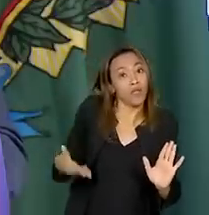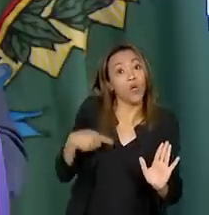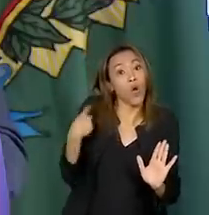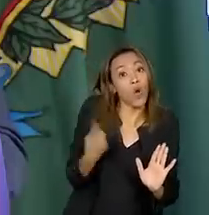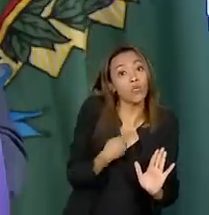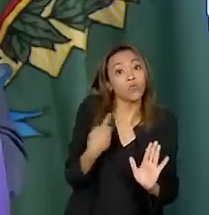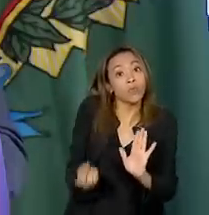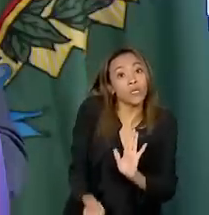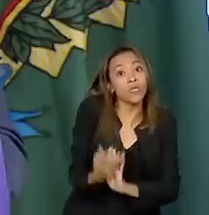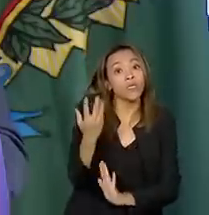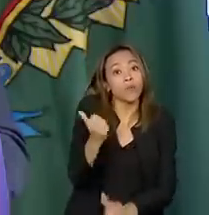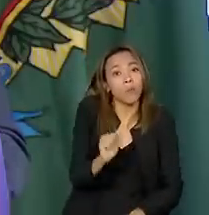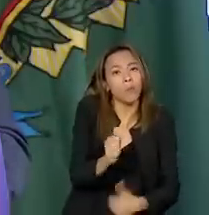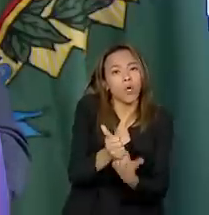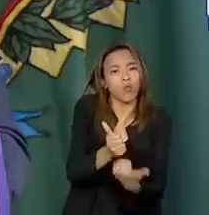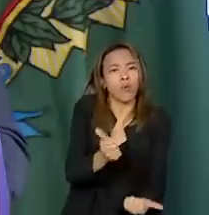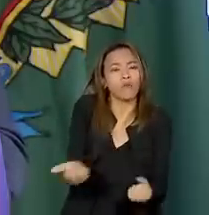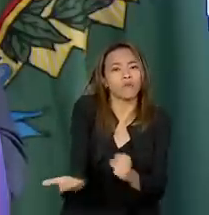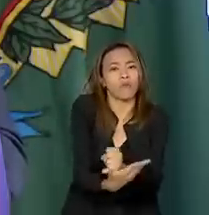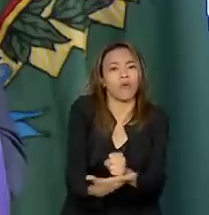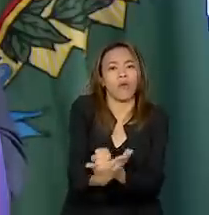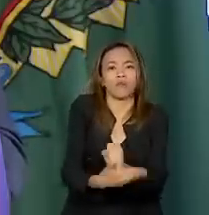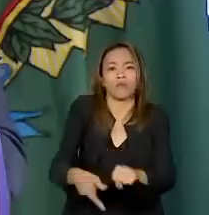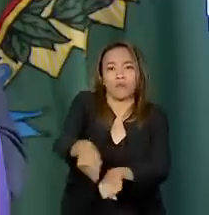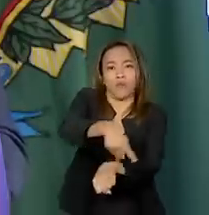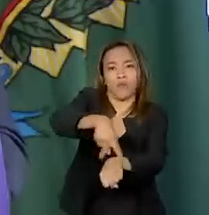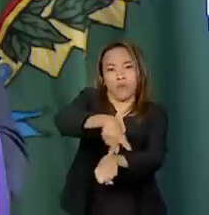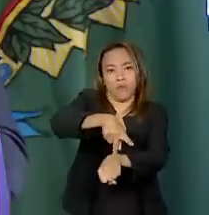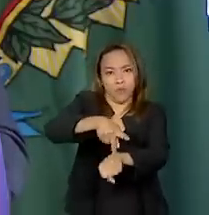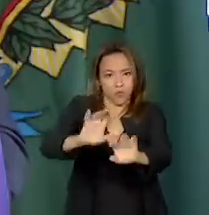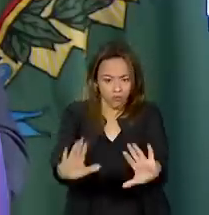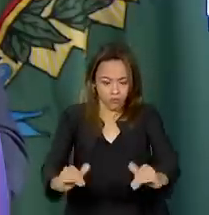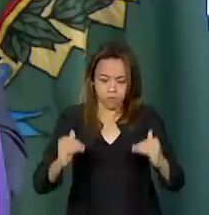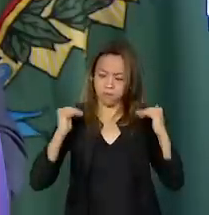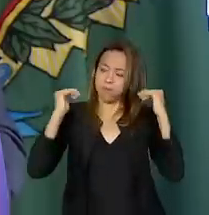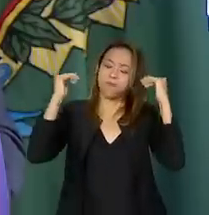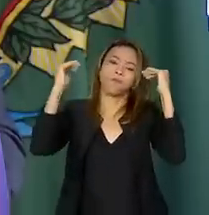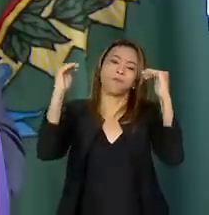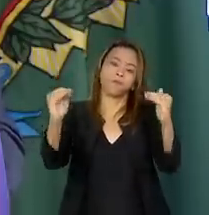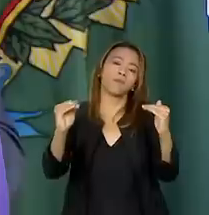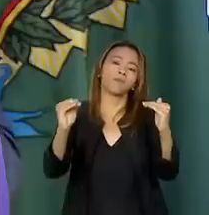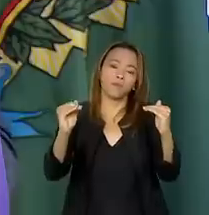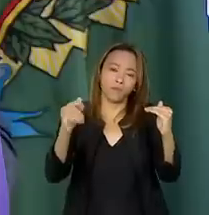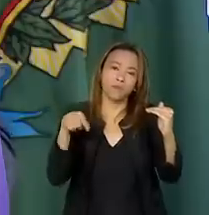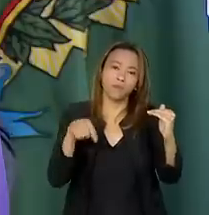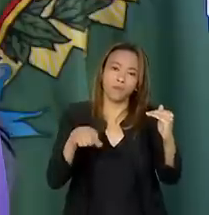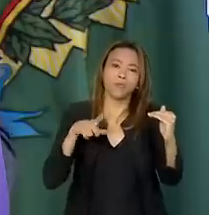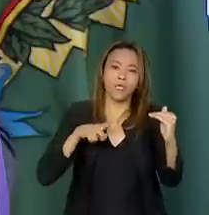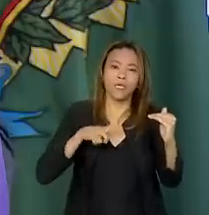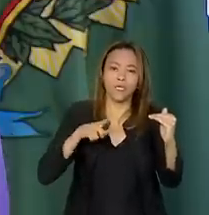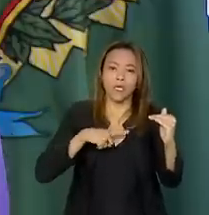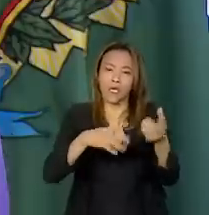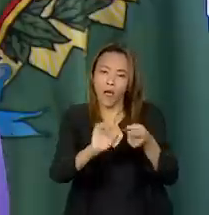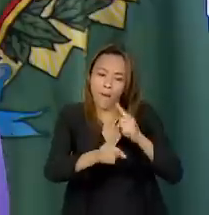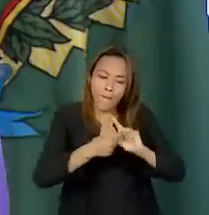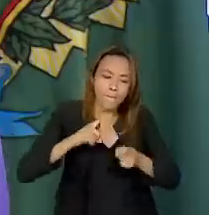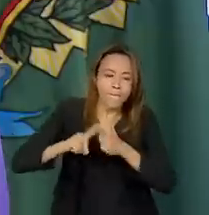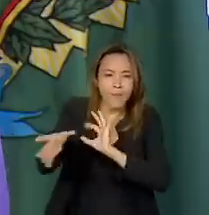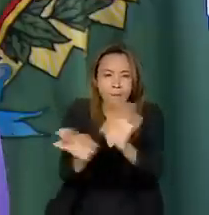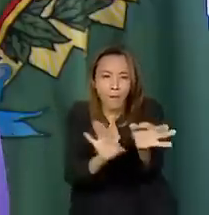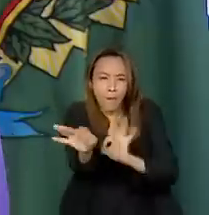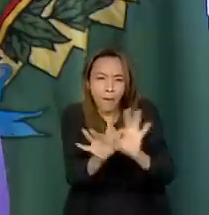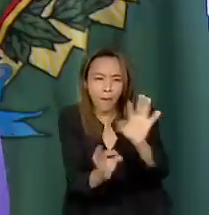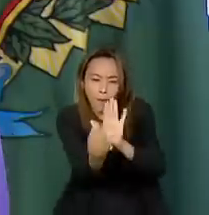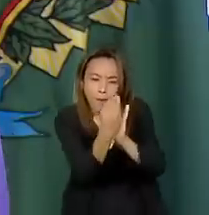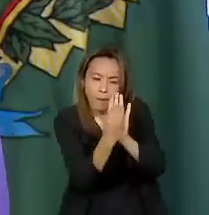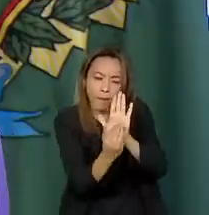criando um país soberano, um país que tem a cabeça, tronco e membro, um país que é